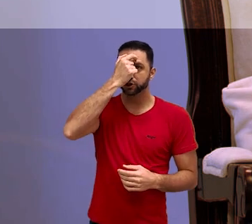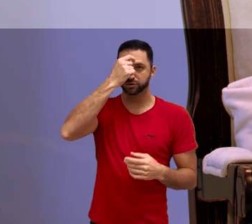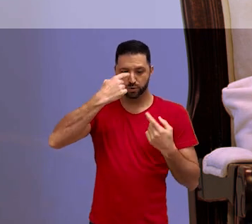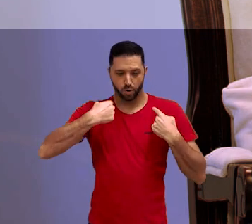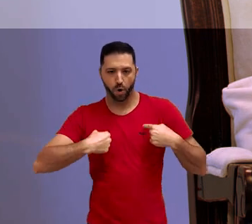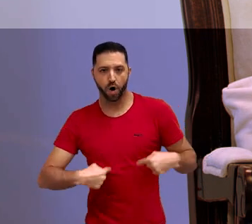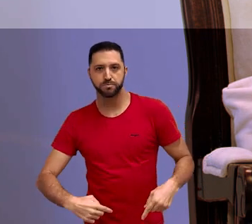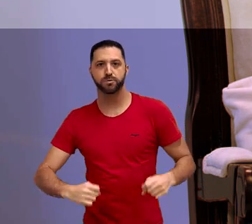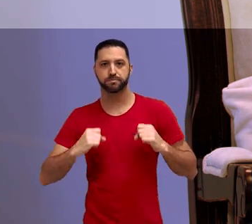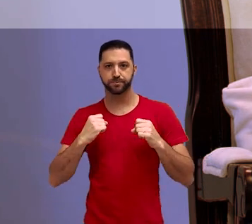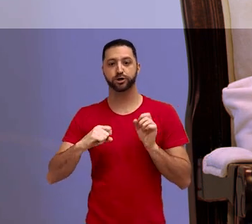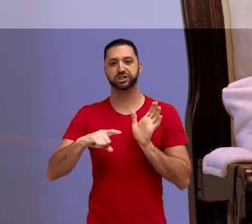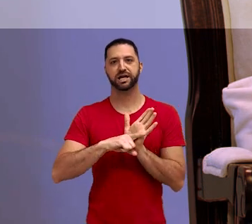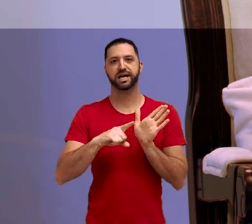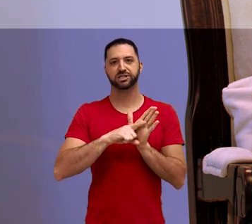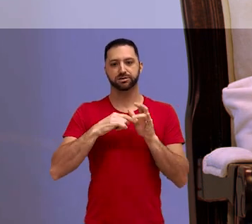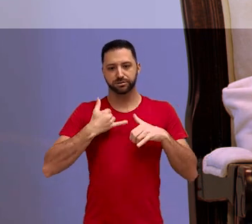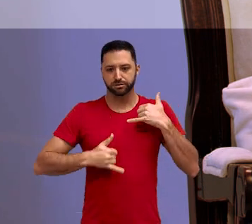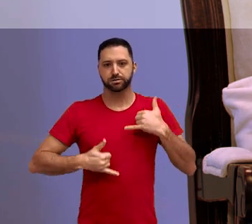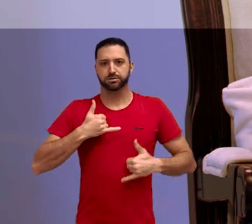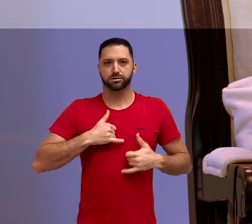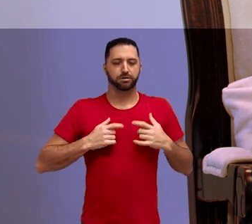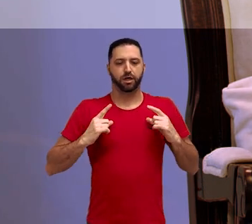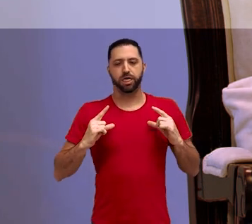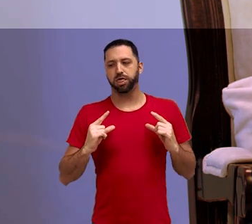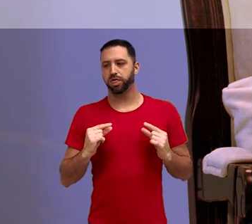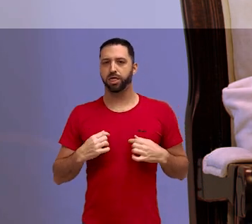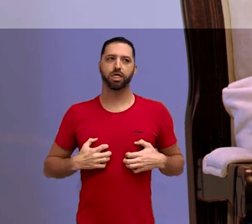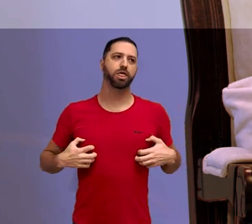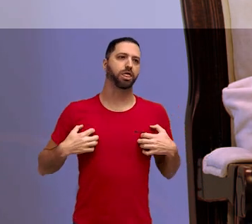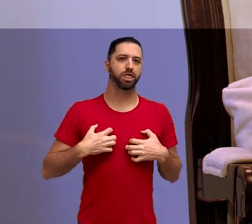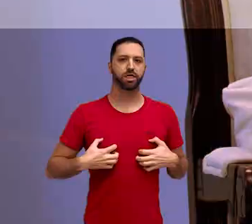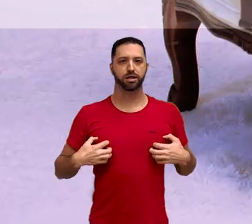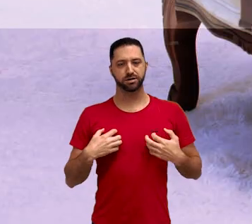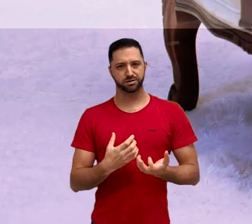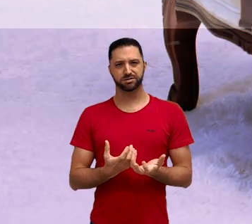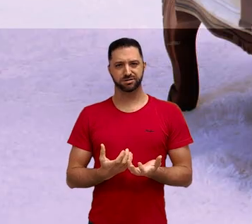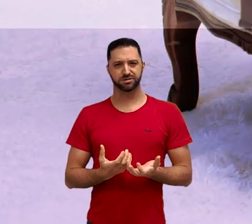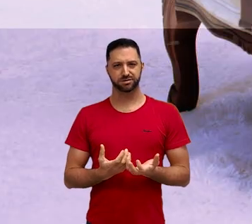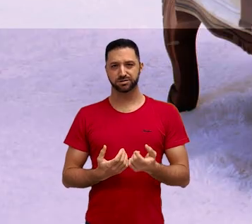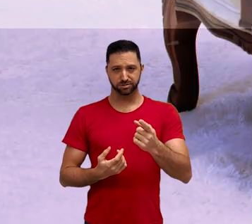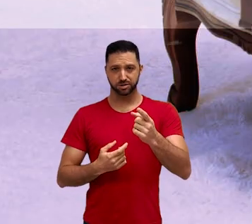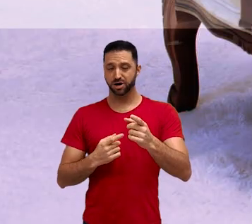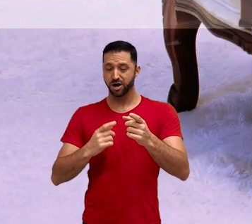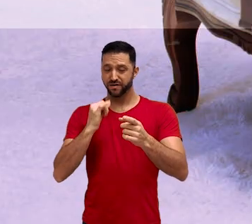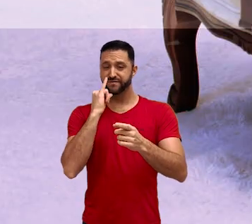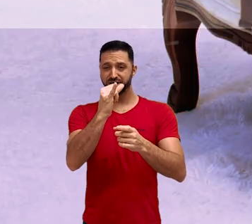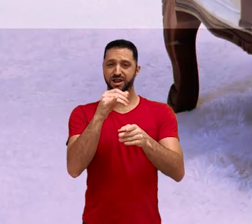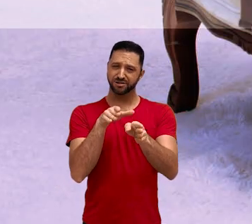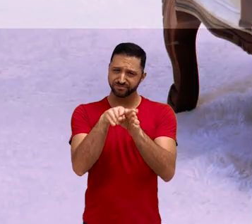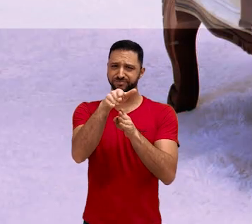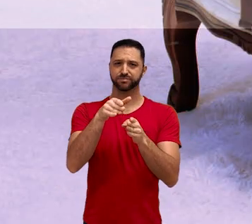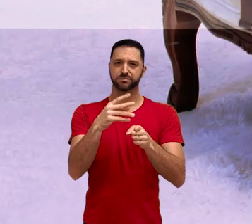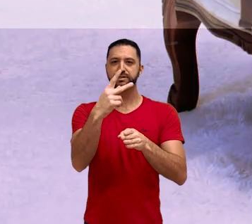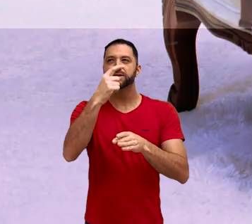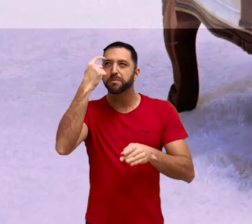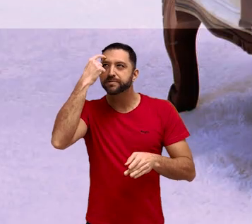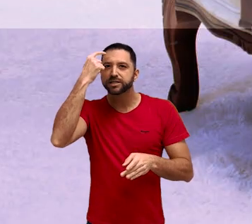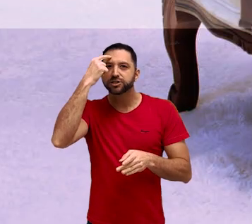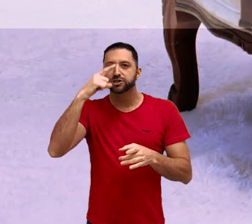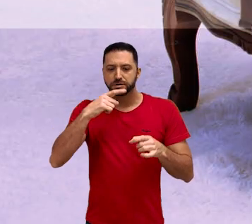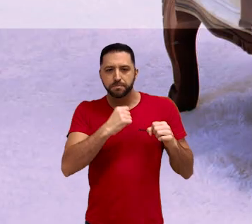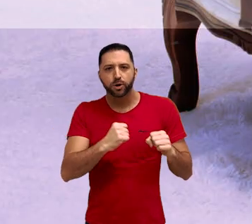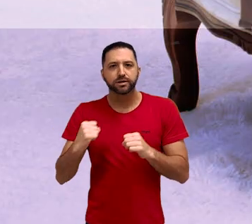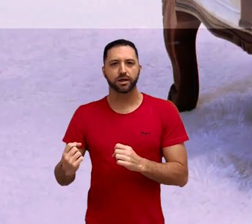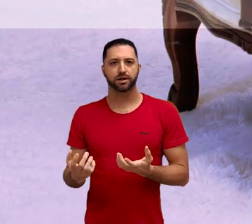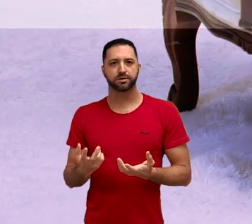vida. A tua mente, infelizmente, ela está puxando uma energia negativa. Mas eu não, nós estamos aqui para falar que a tua